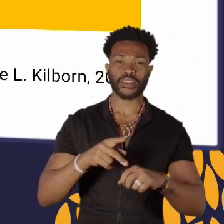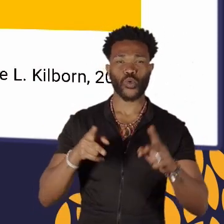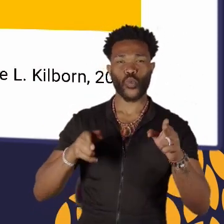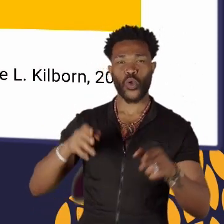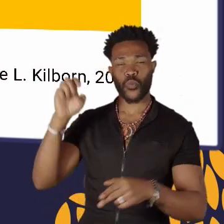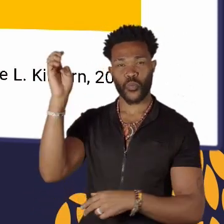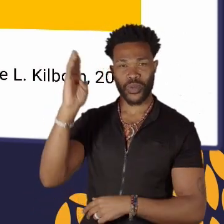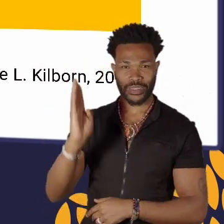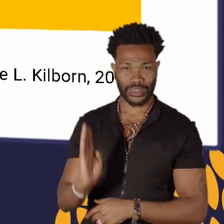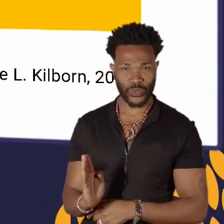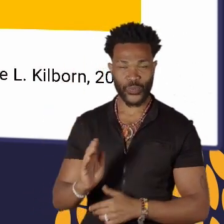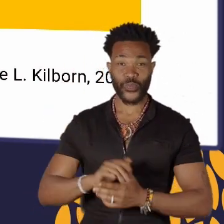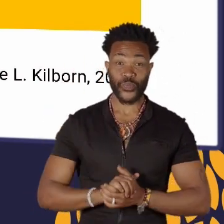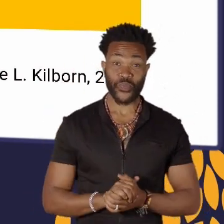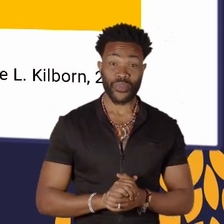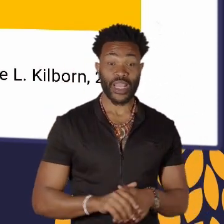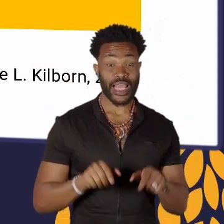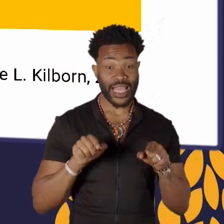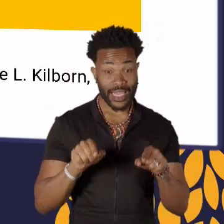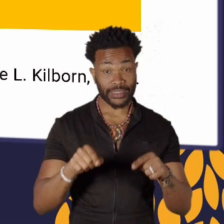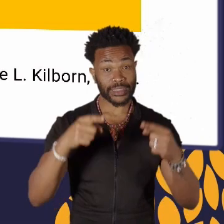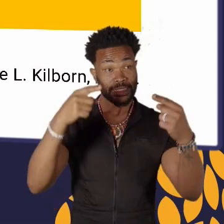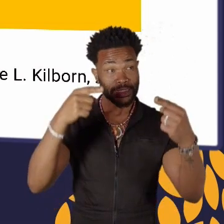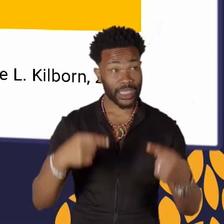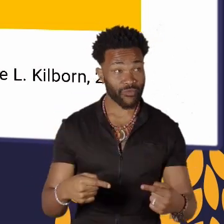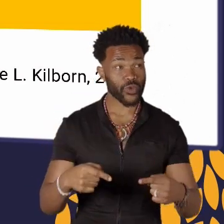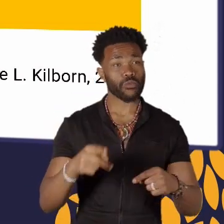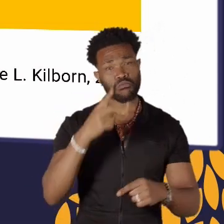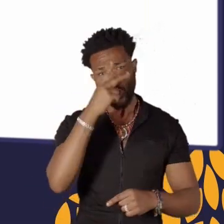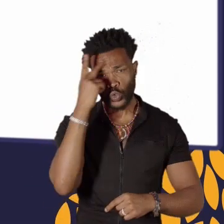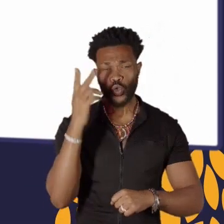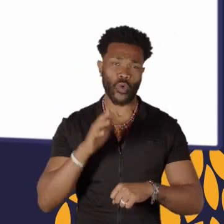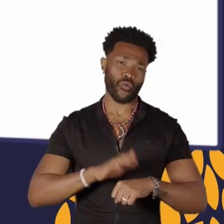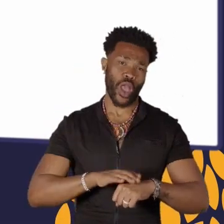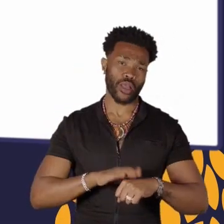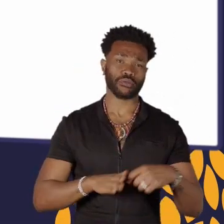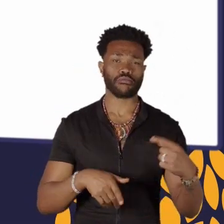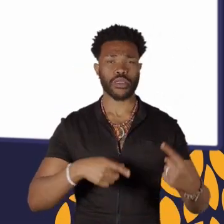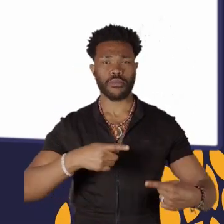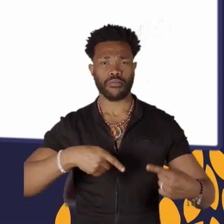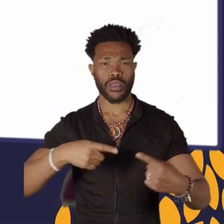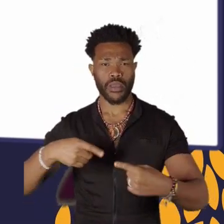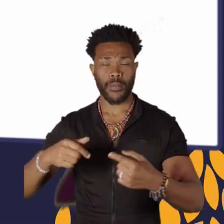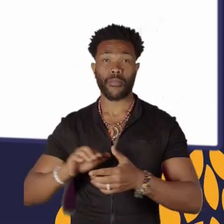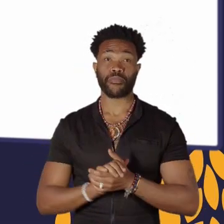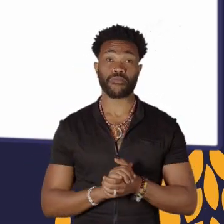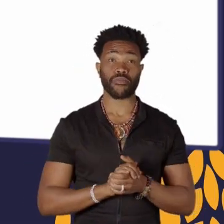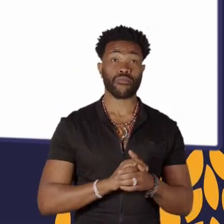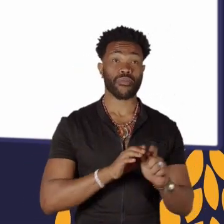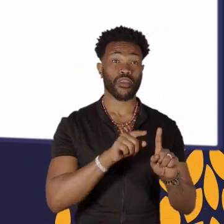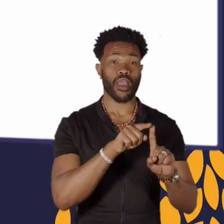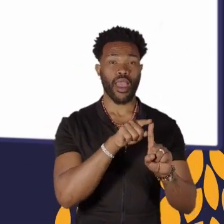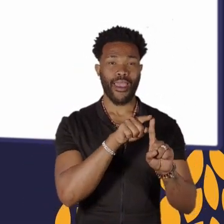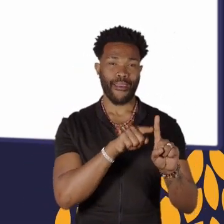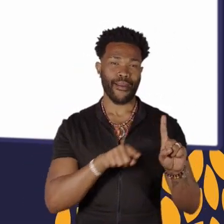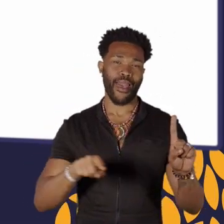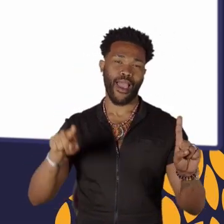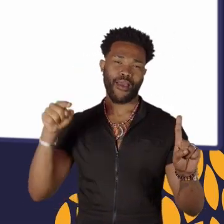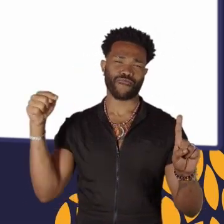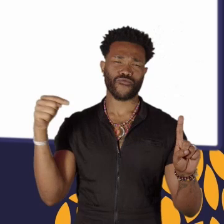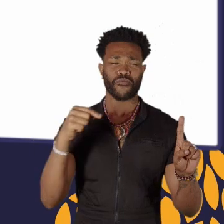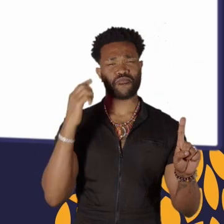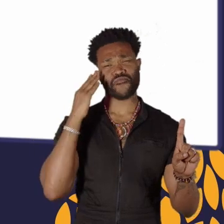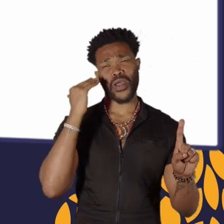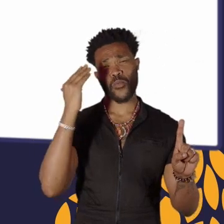nosso. E esse é o grande desafio dos formuladores de política. Esse gráfico é um gráfico assim clássico,